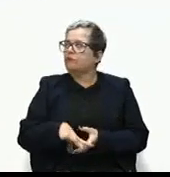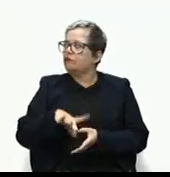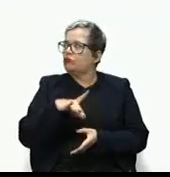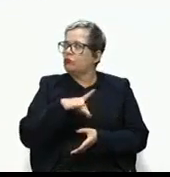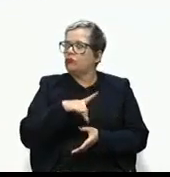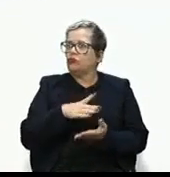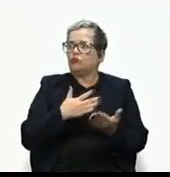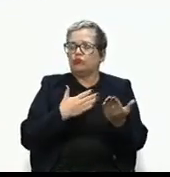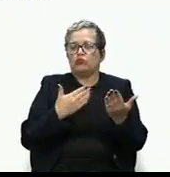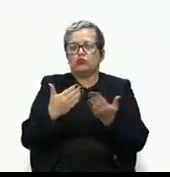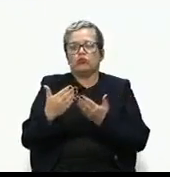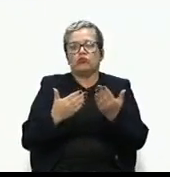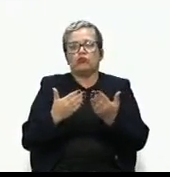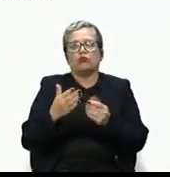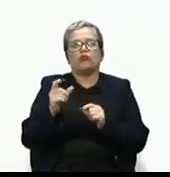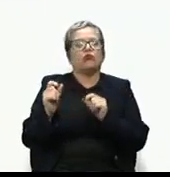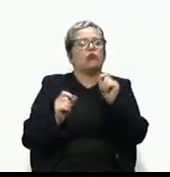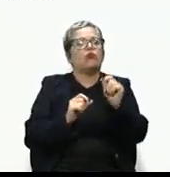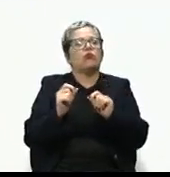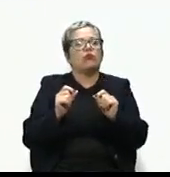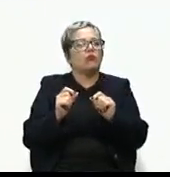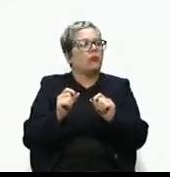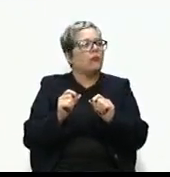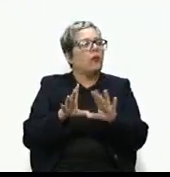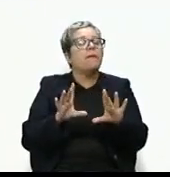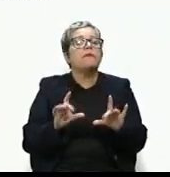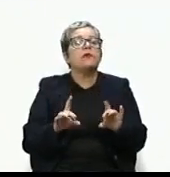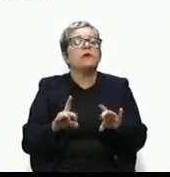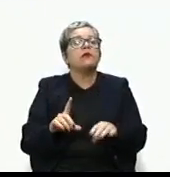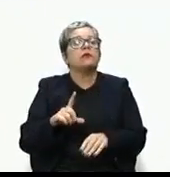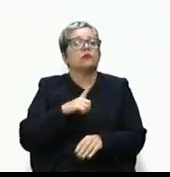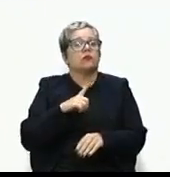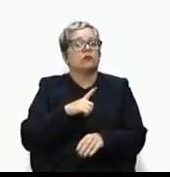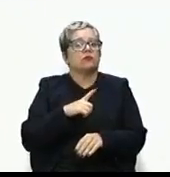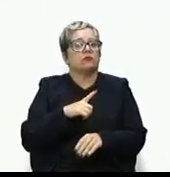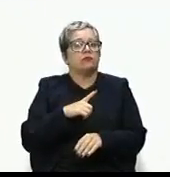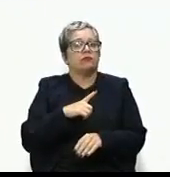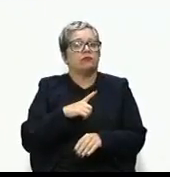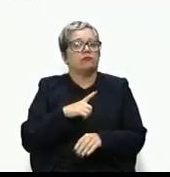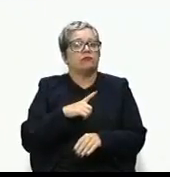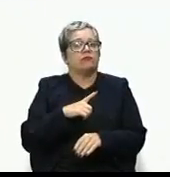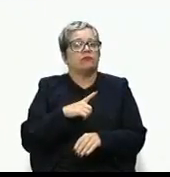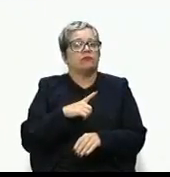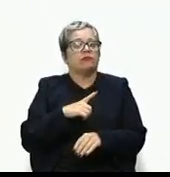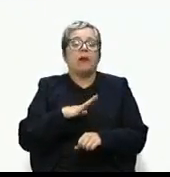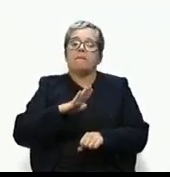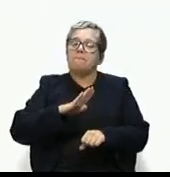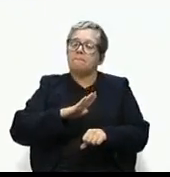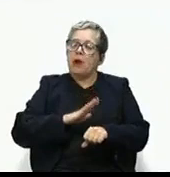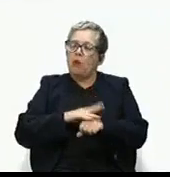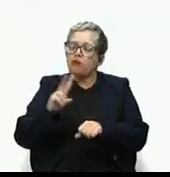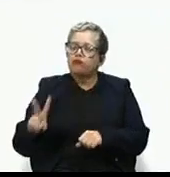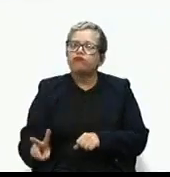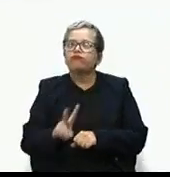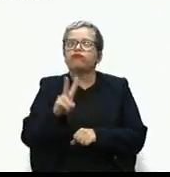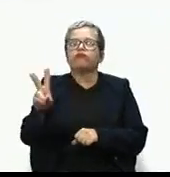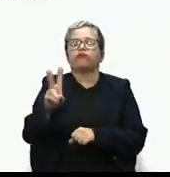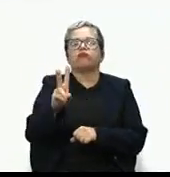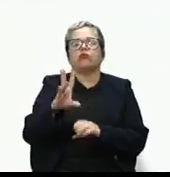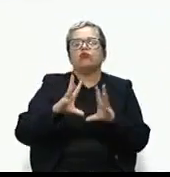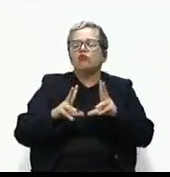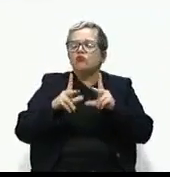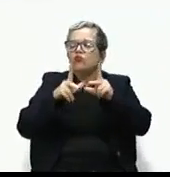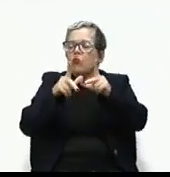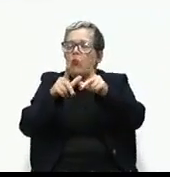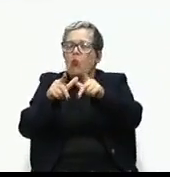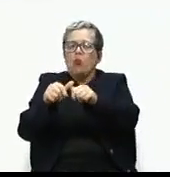que analisar, então, qual foi o maior faturamento. O maior faturamento é o maior valor dentre